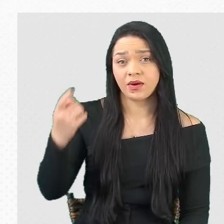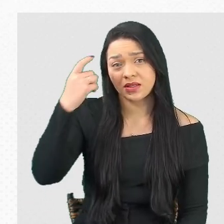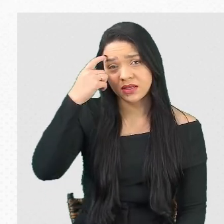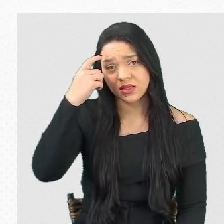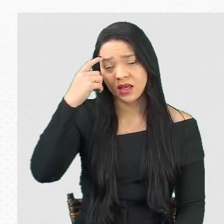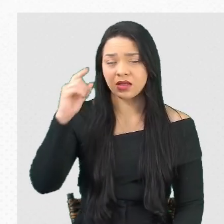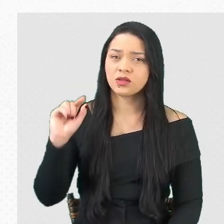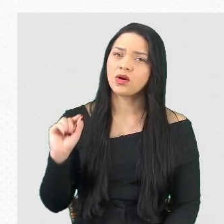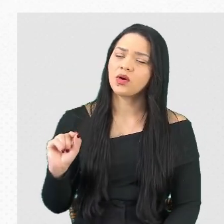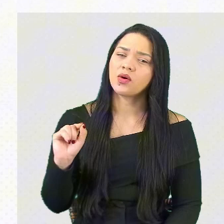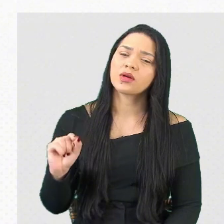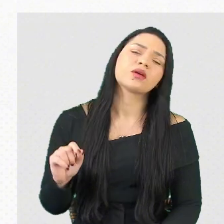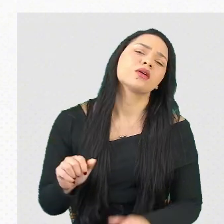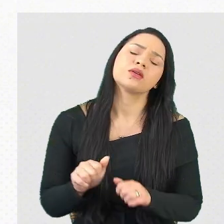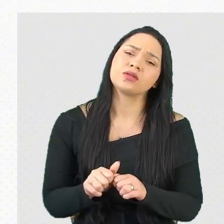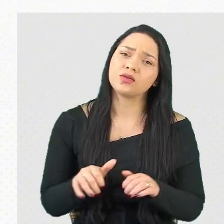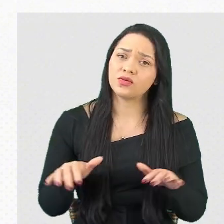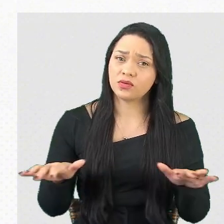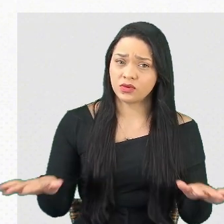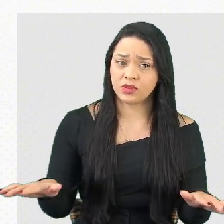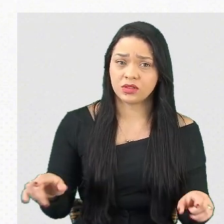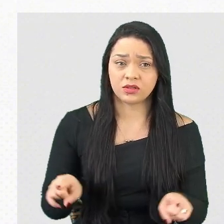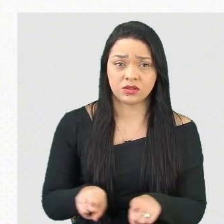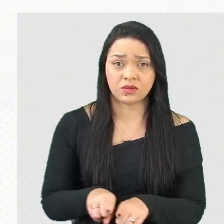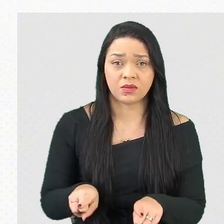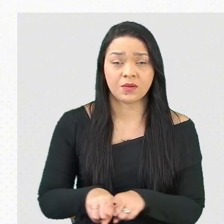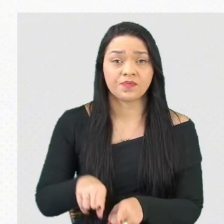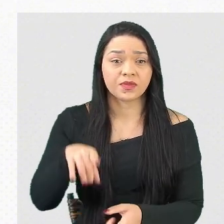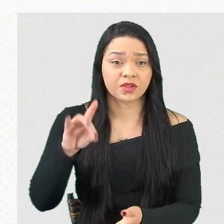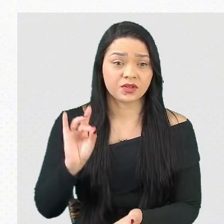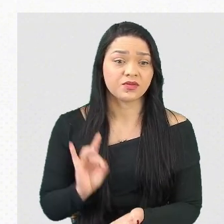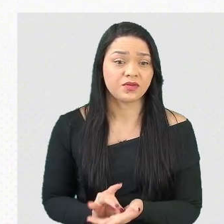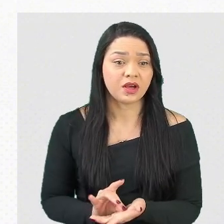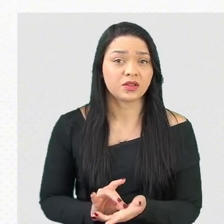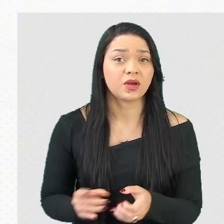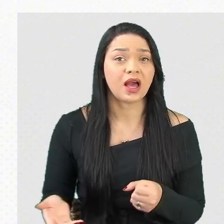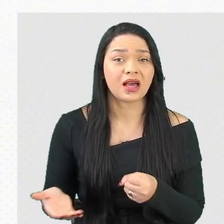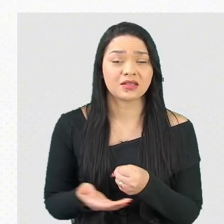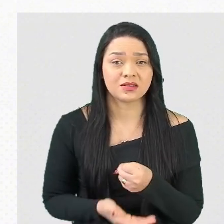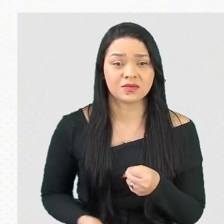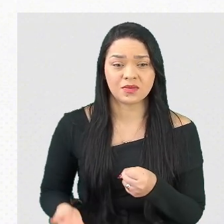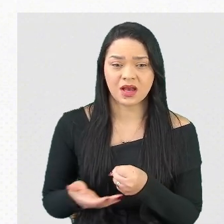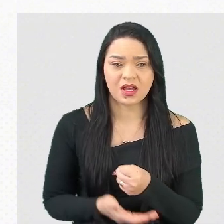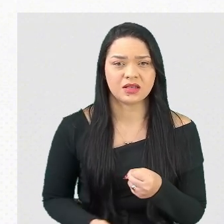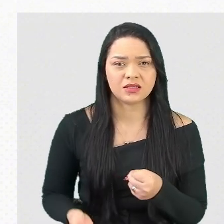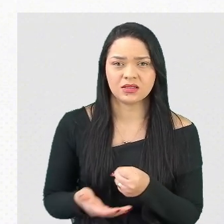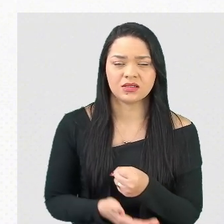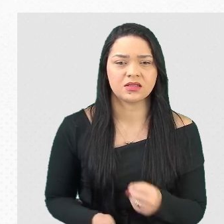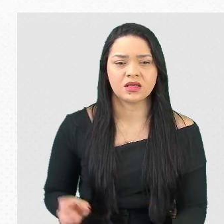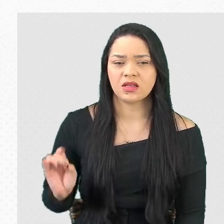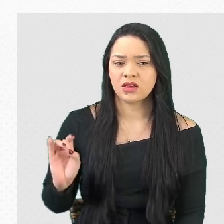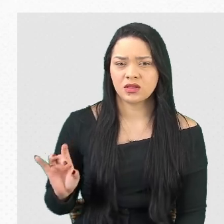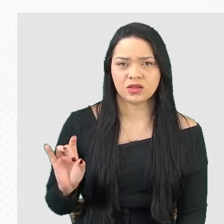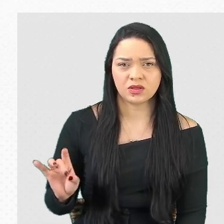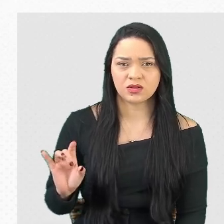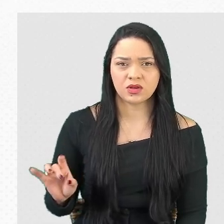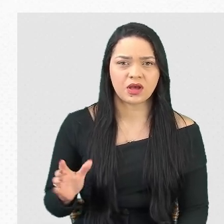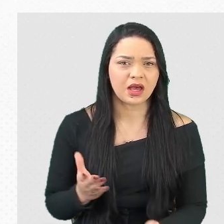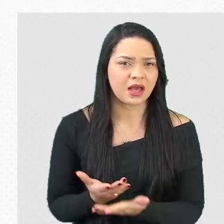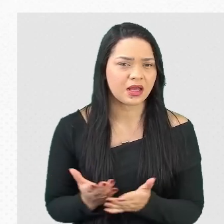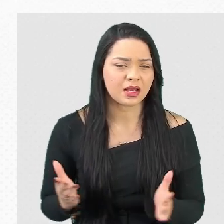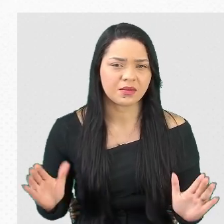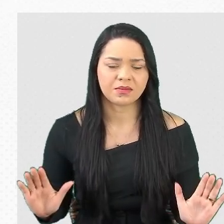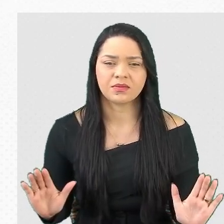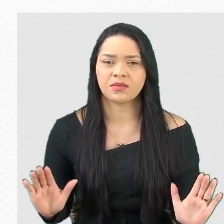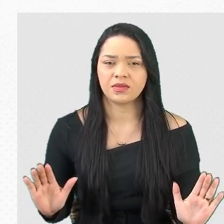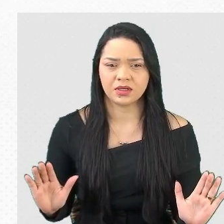elas vão ser difundidas e vão, de fato, né, estabelecer as bases, né, não acabando, né,